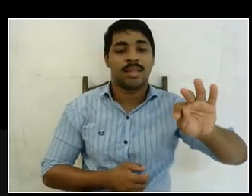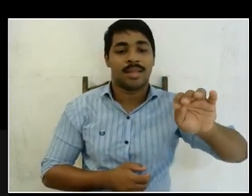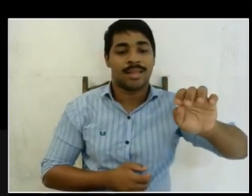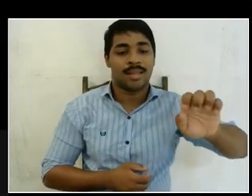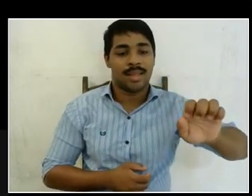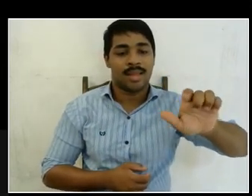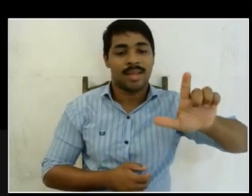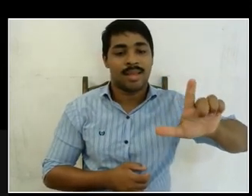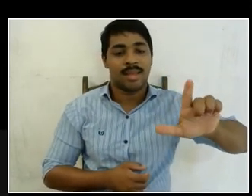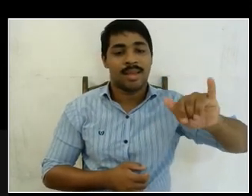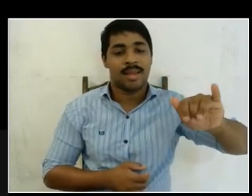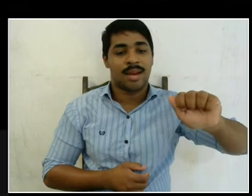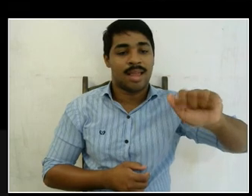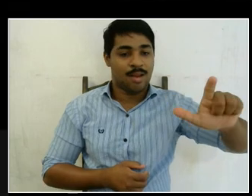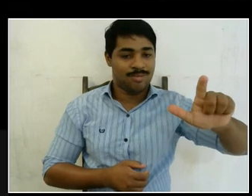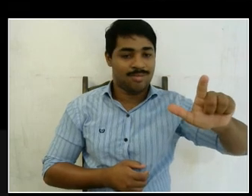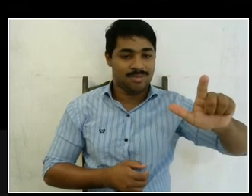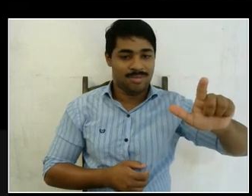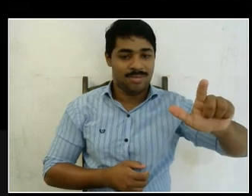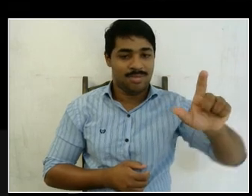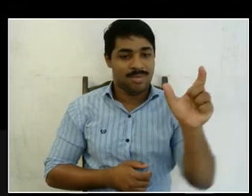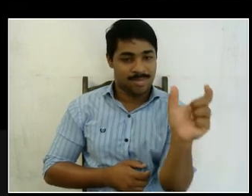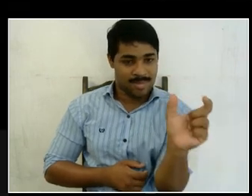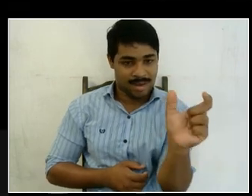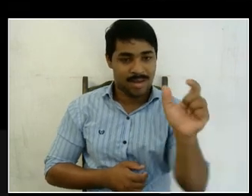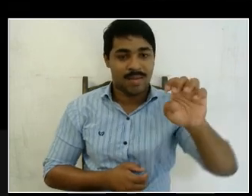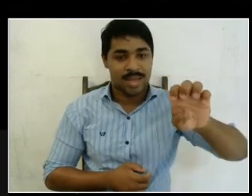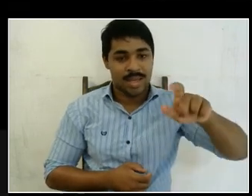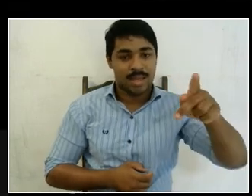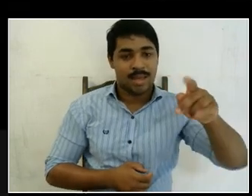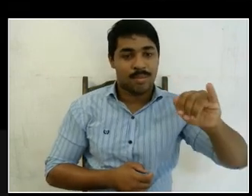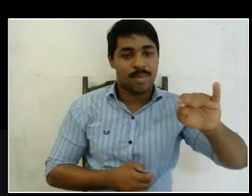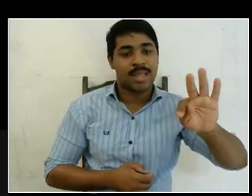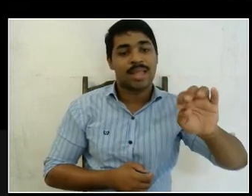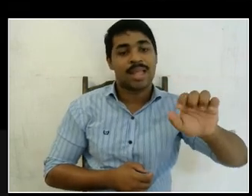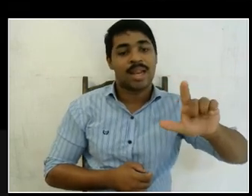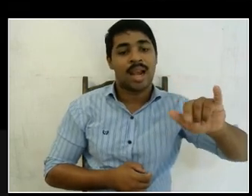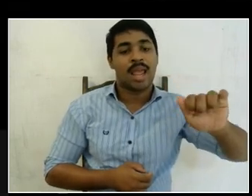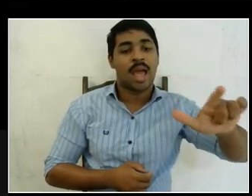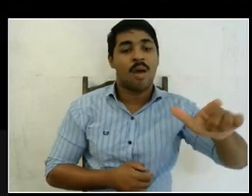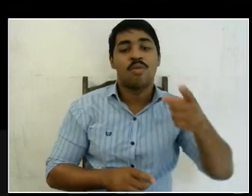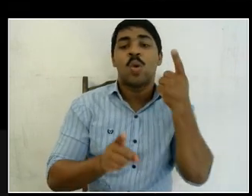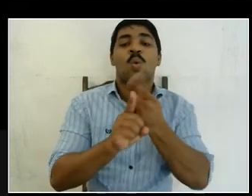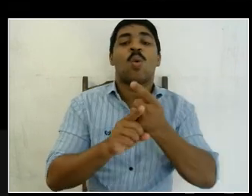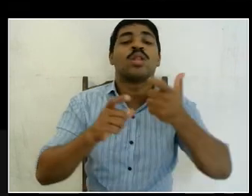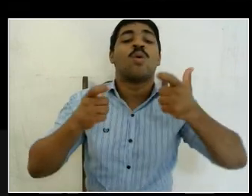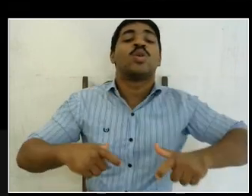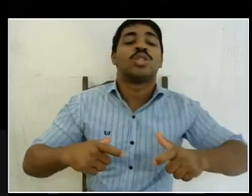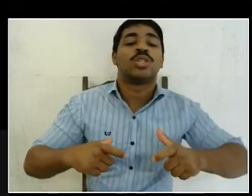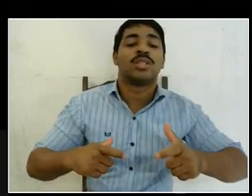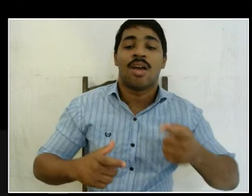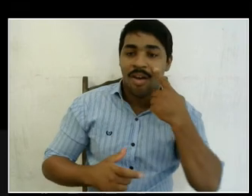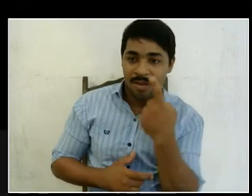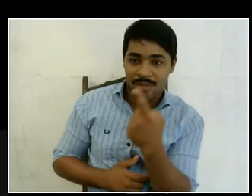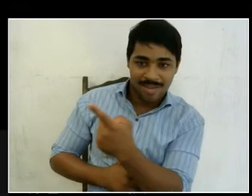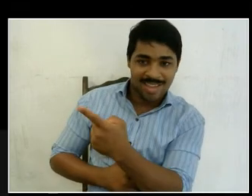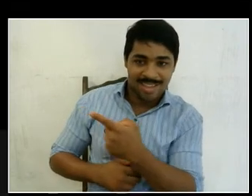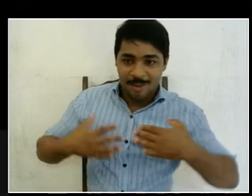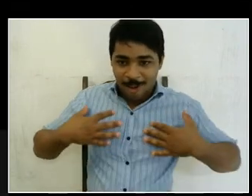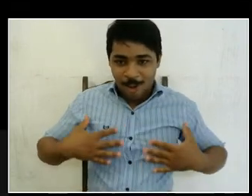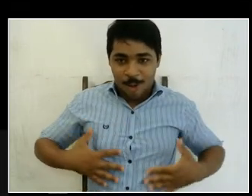ele revestindo o nosso corpo, né? Na nossa pele, na nossa boca, no esôfago, tá? Que é esse tubo aqui, ó, que é